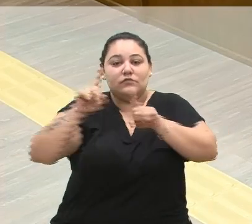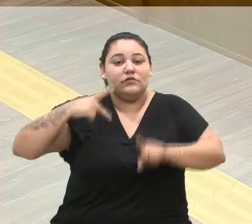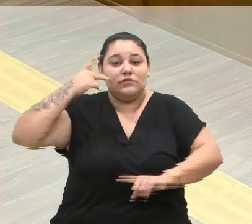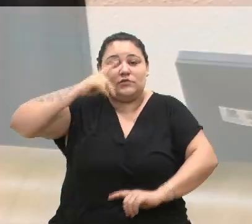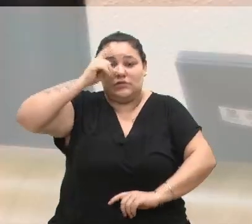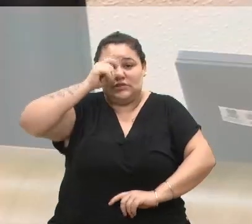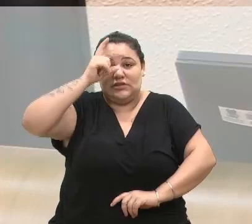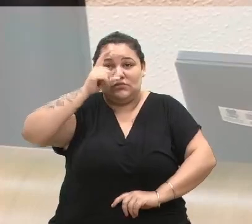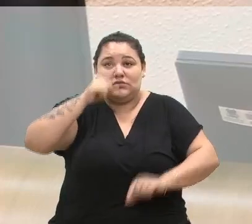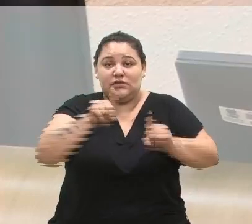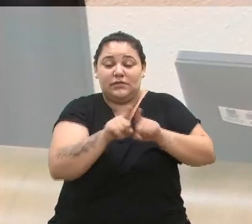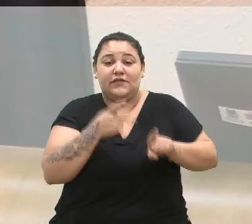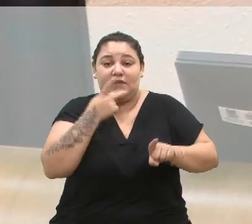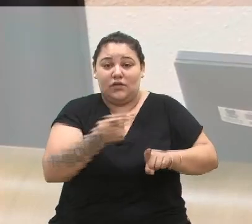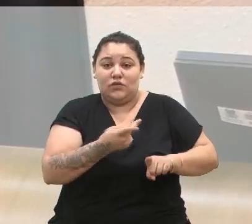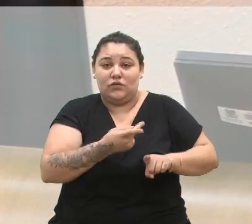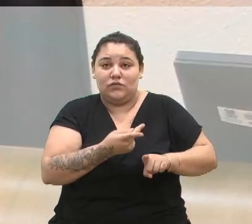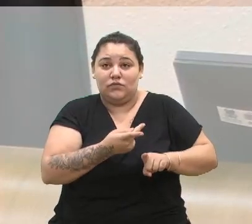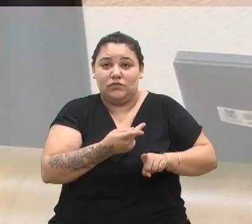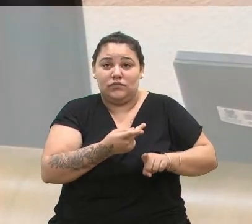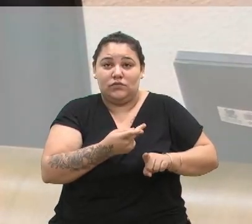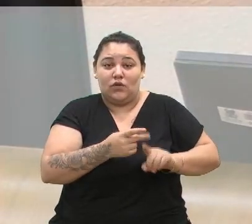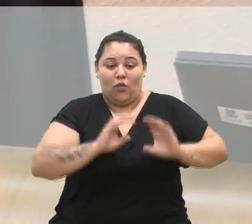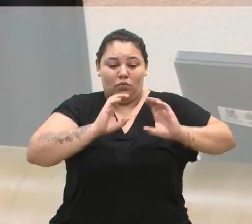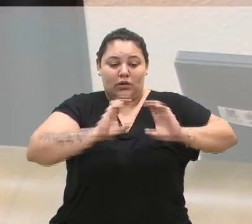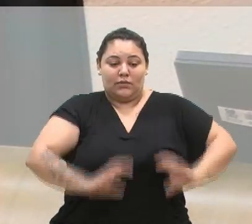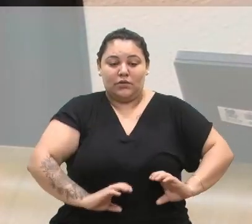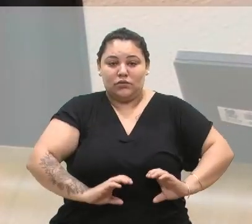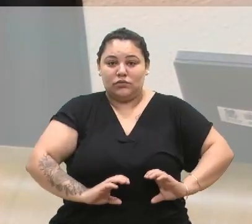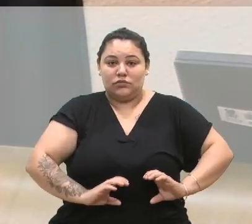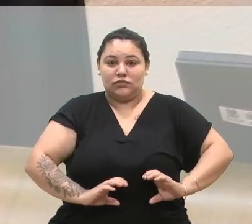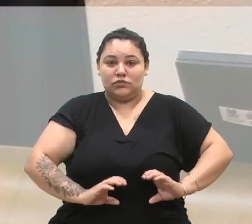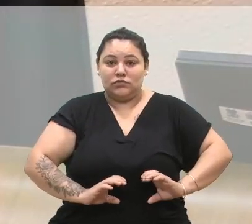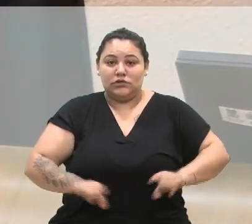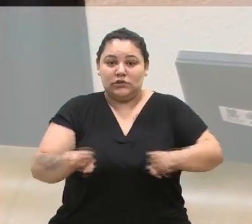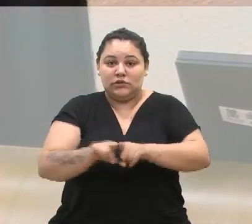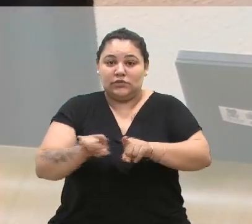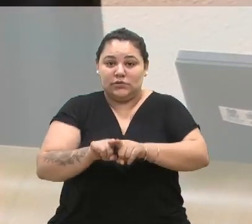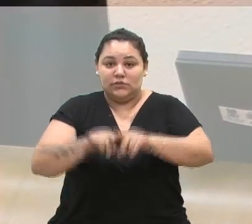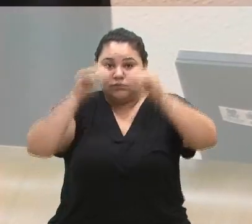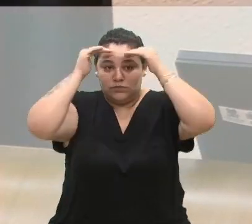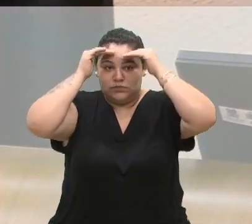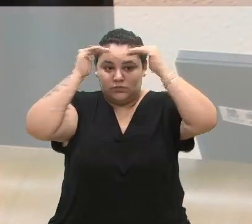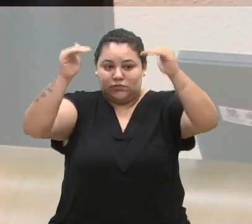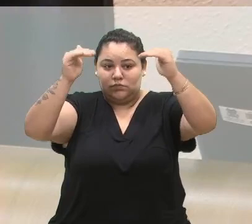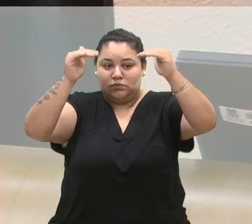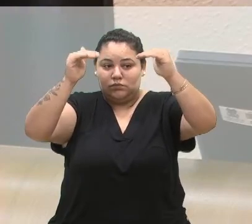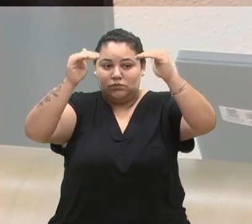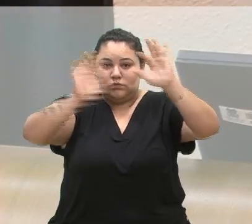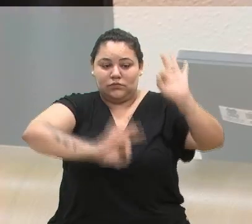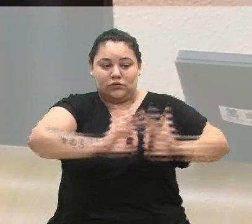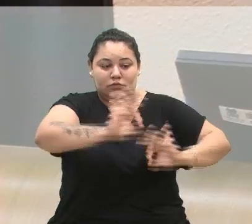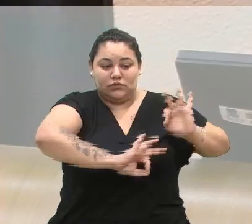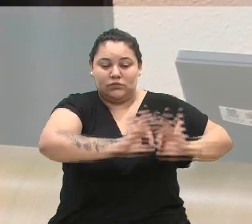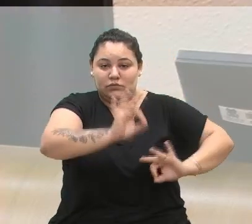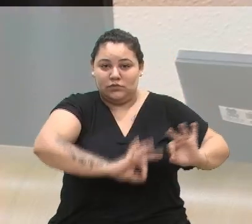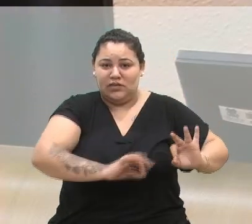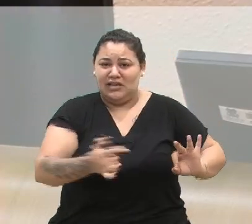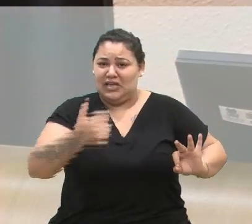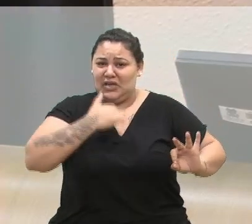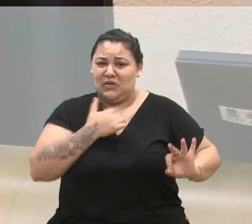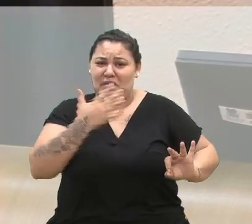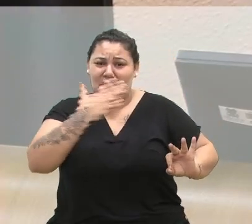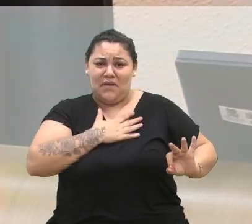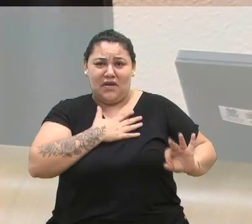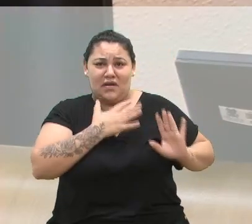sobre disciplina e hierarquia. É isso que eu acho que no meu tempo, pelo menos, vou falar